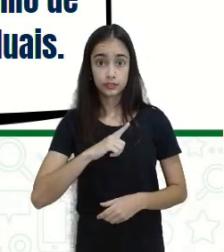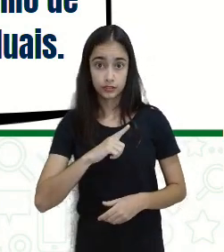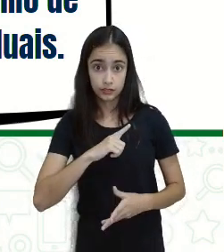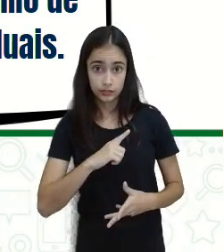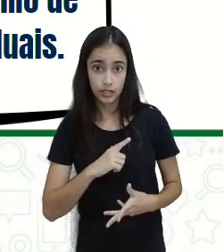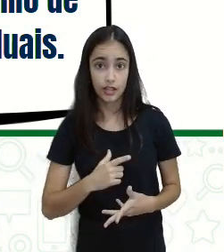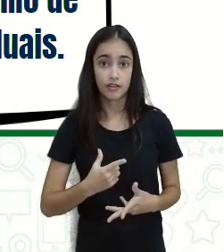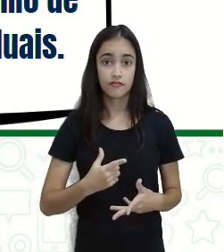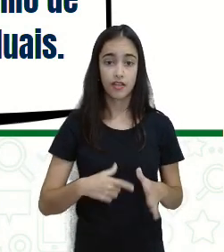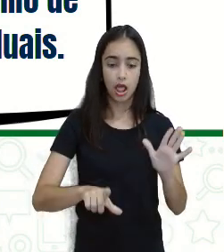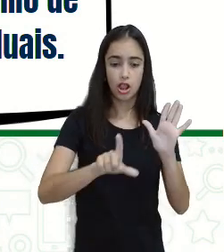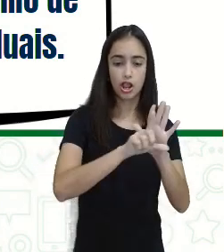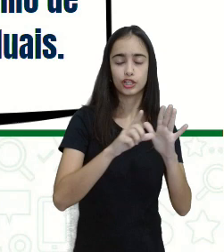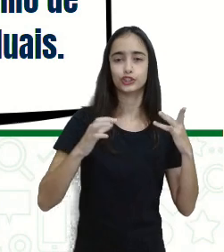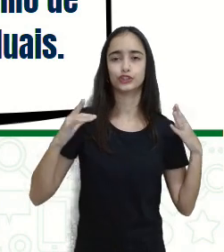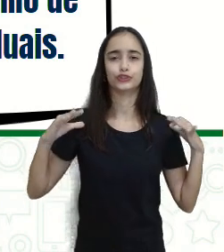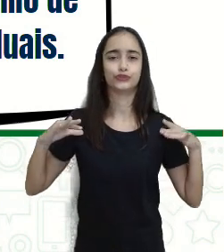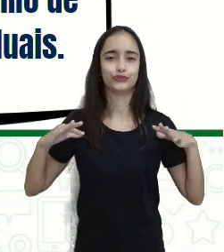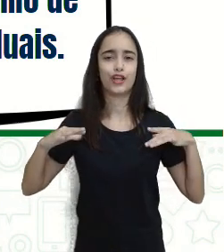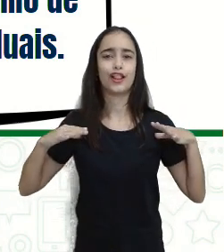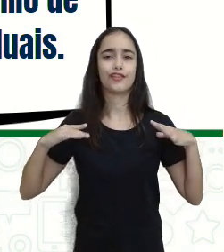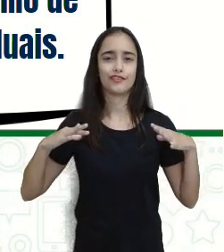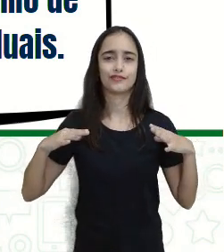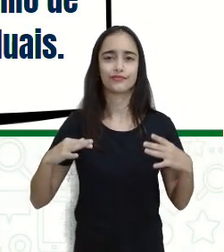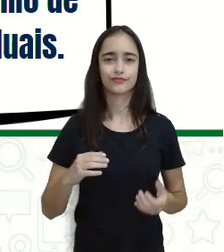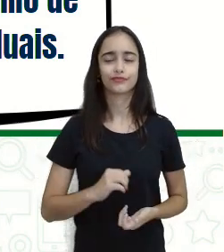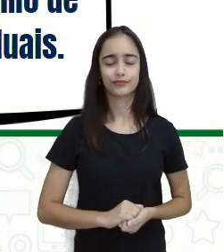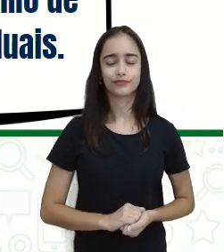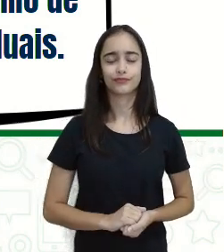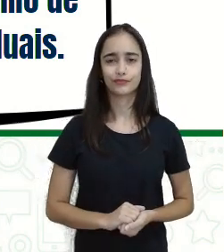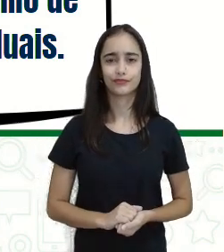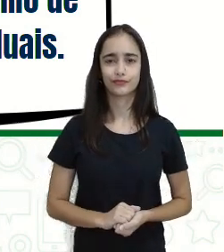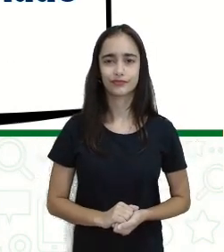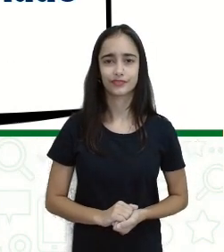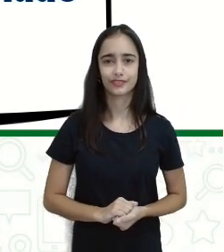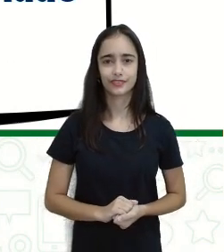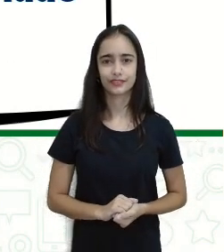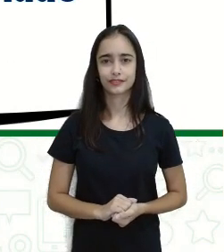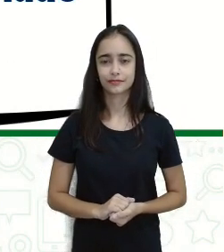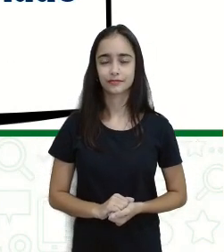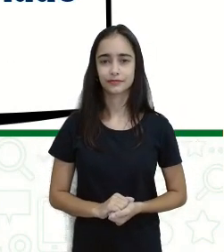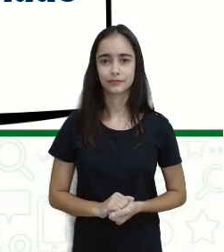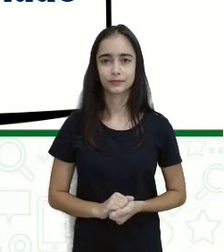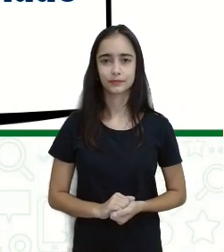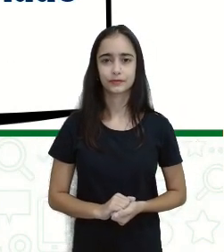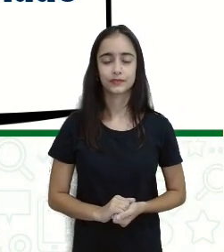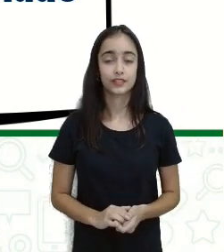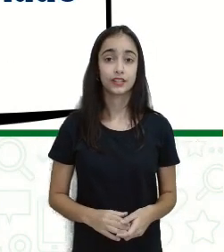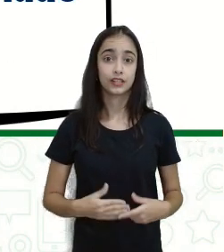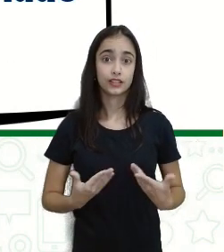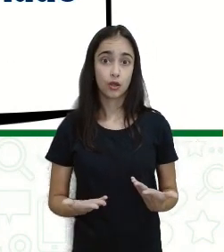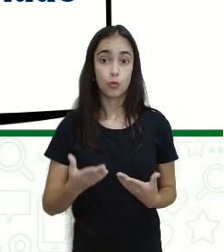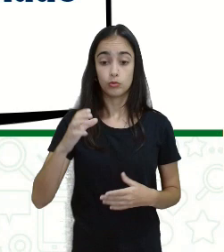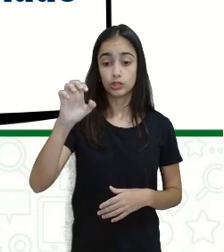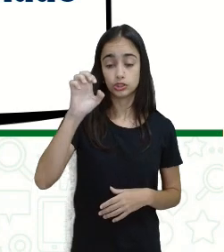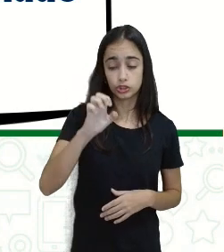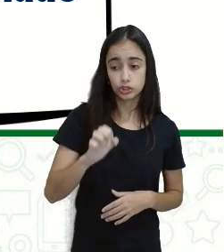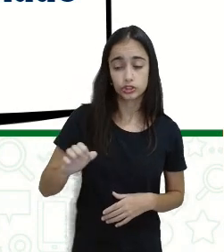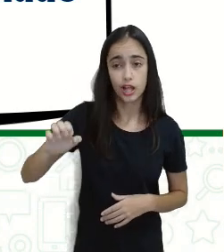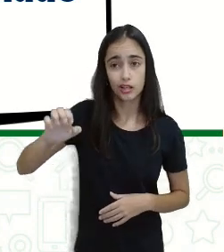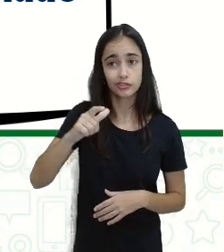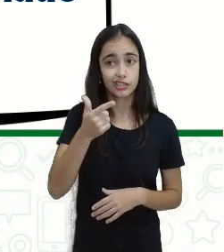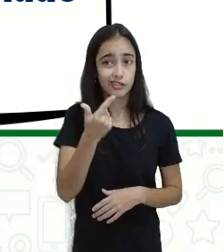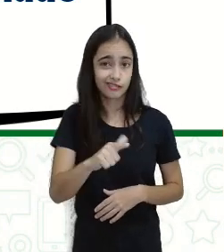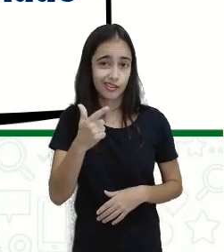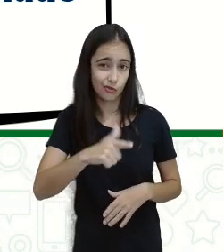aí o feriado, por meio de decretos estaduais, né? Em estados que não aderiram à